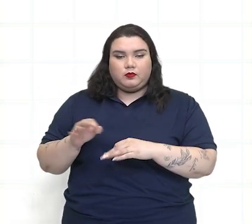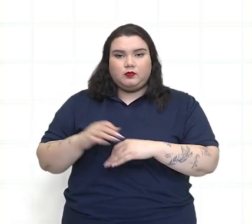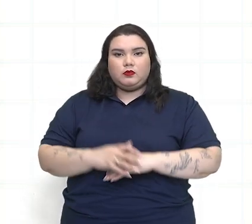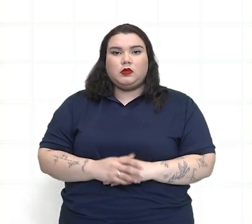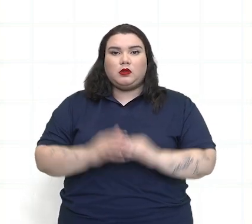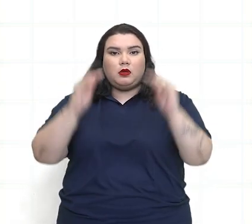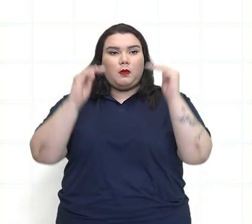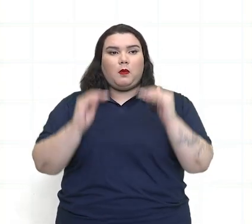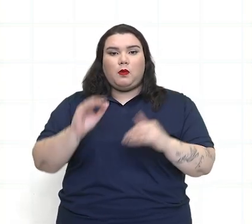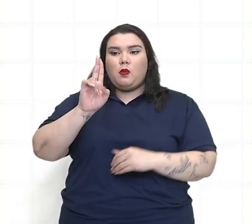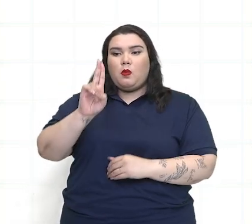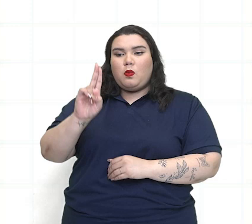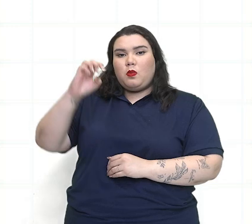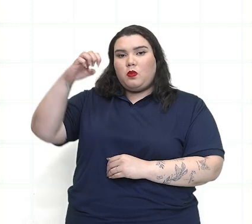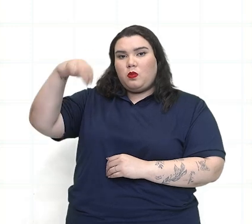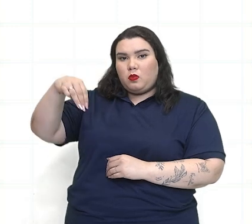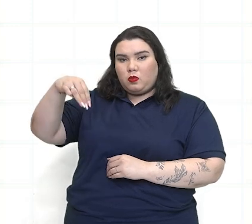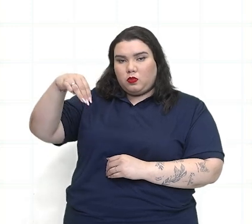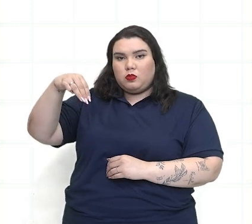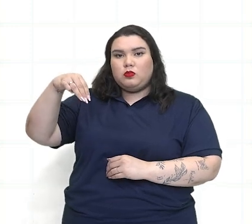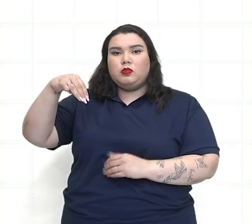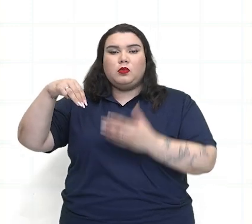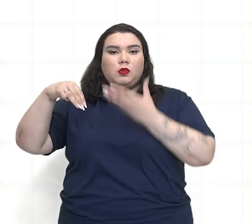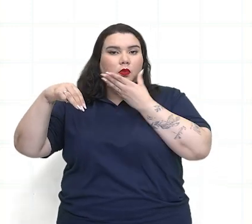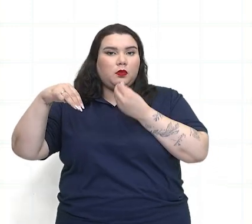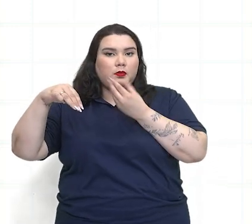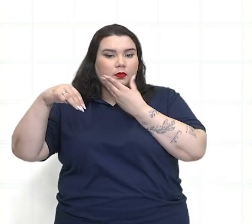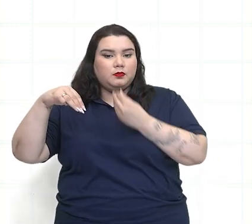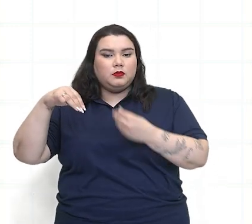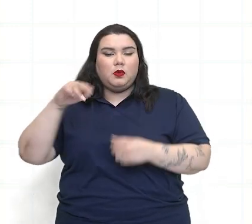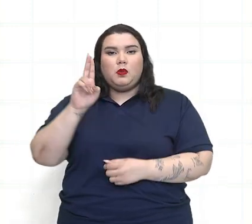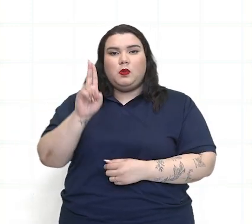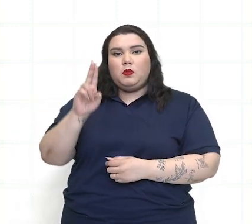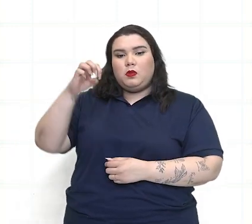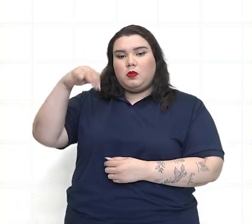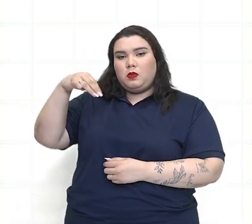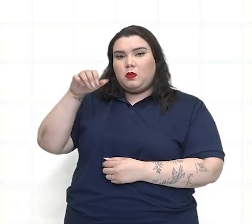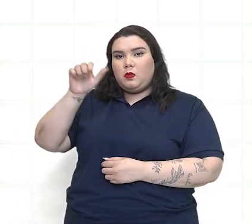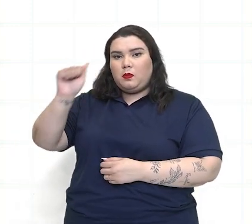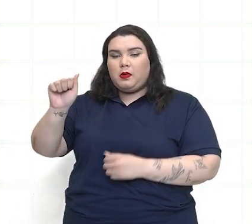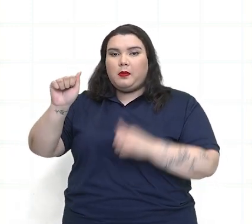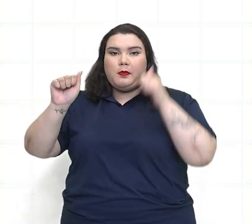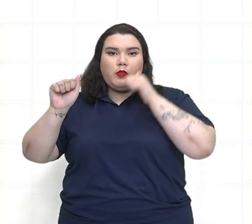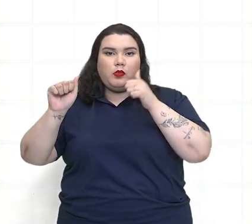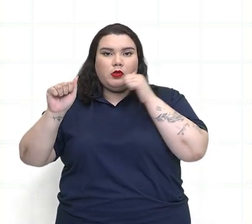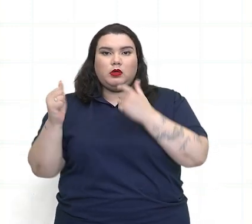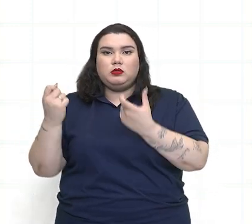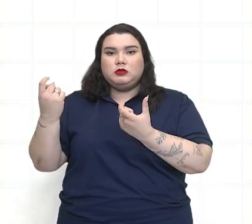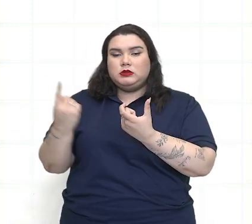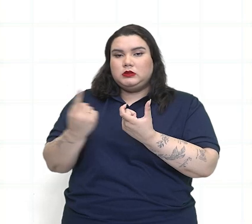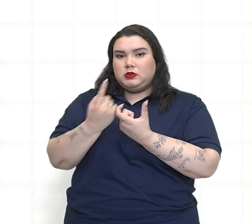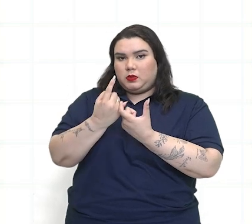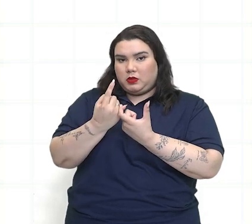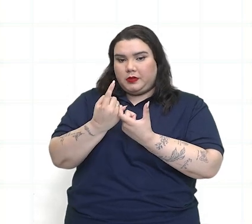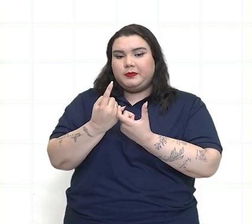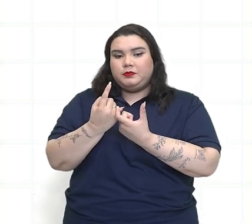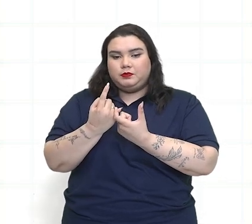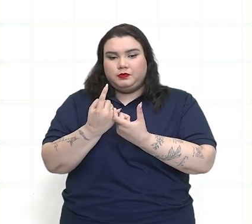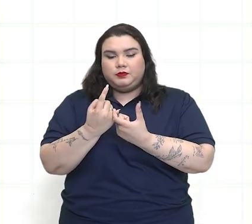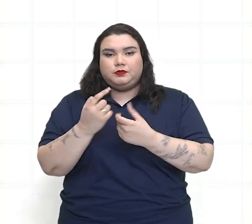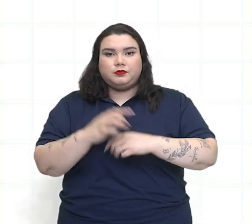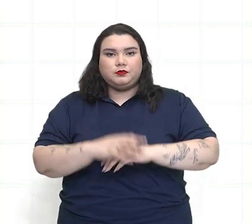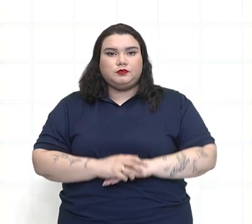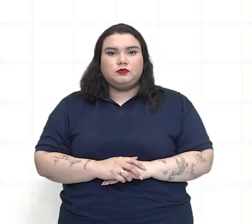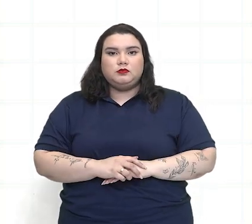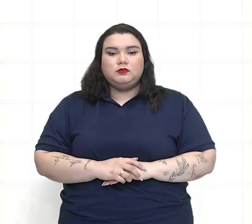indefinidos: no singular, uma no feminino, masculino singular, uma